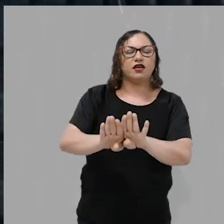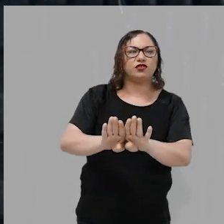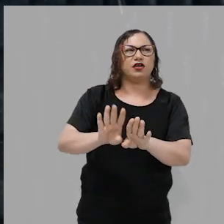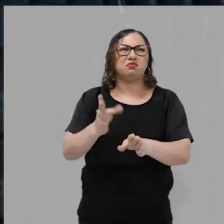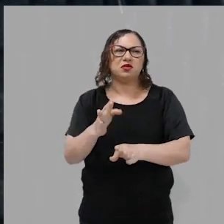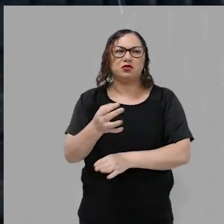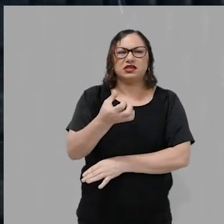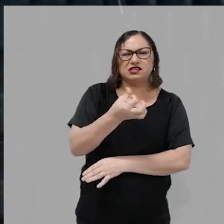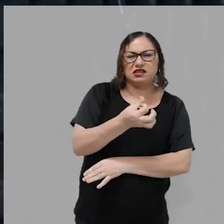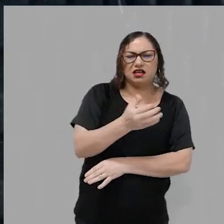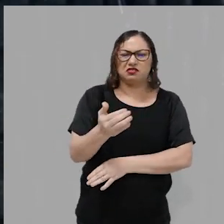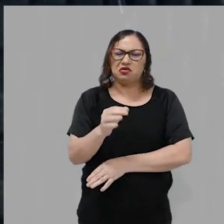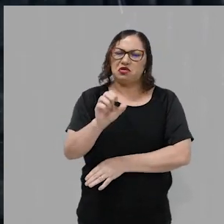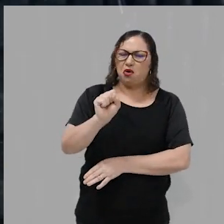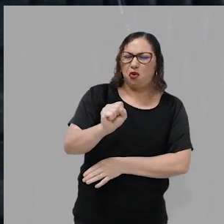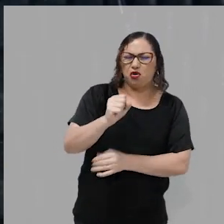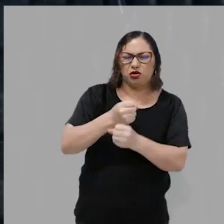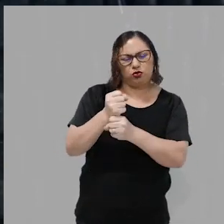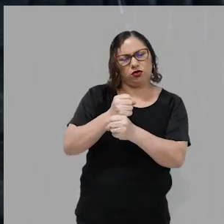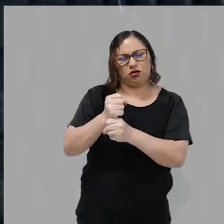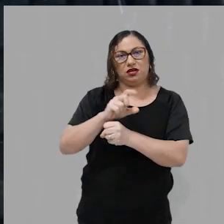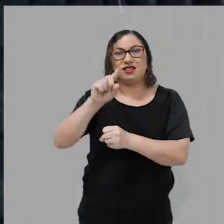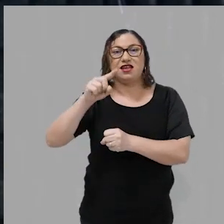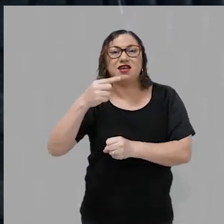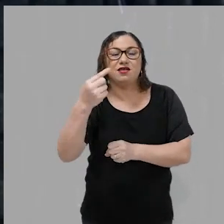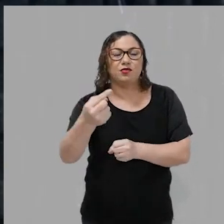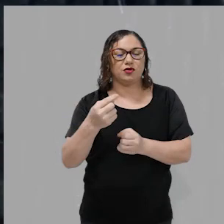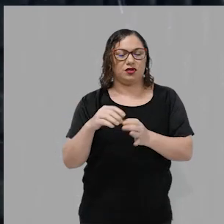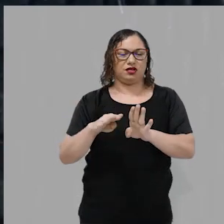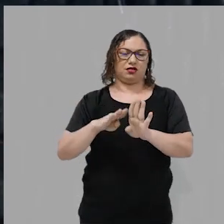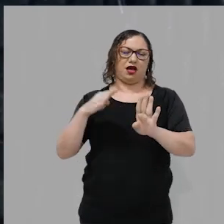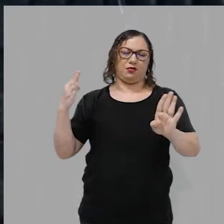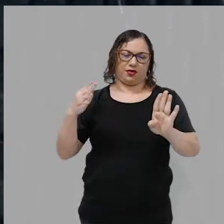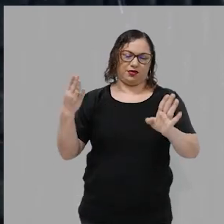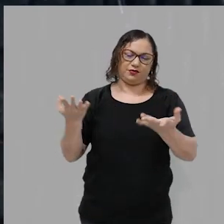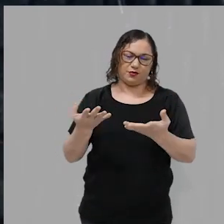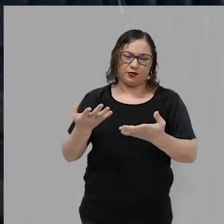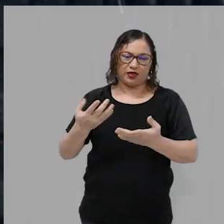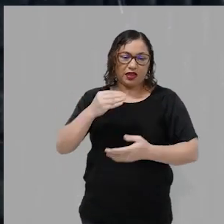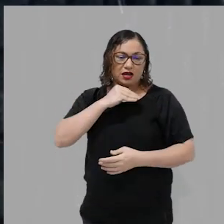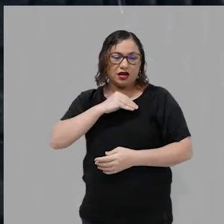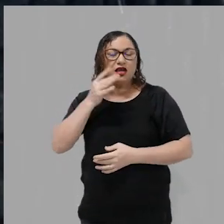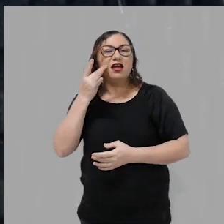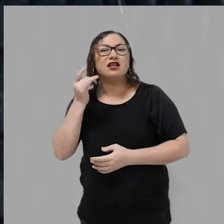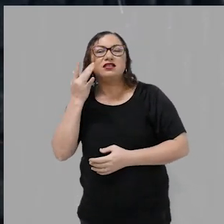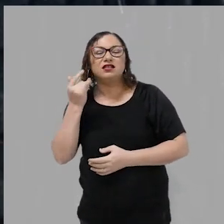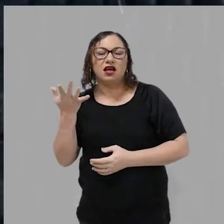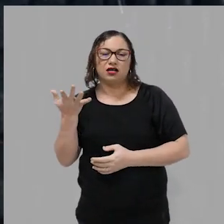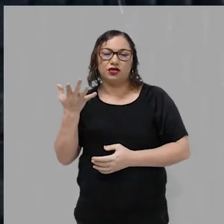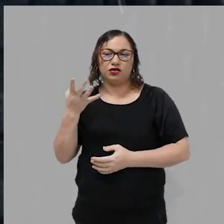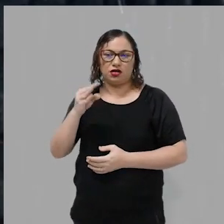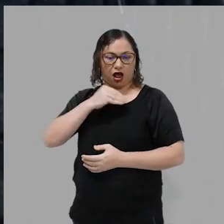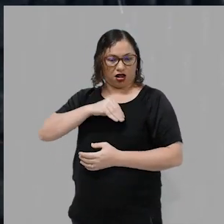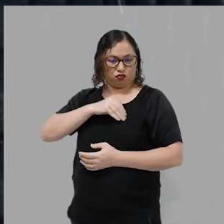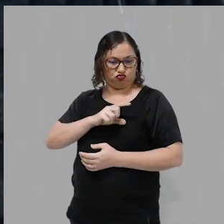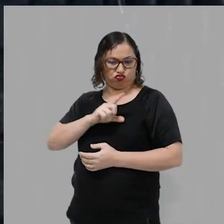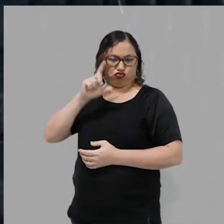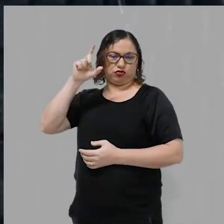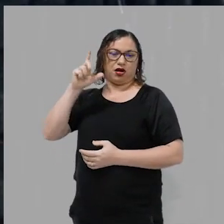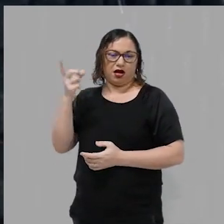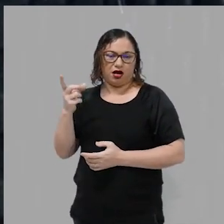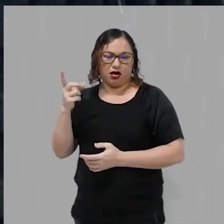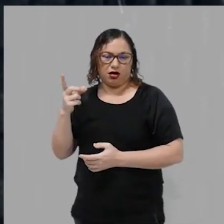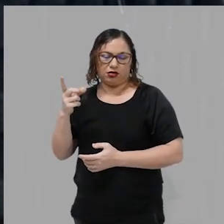Só depois disso que a escola foi aberta. E esses artistas que recebiam salários altíssimos deixaram de ser pagos na hora que